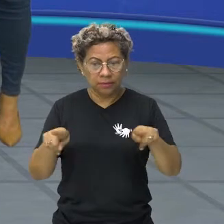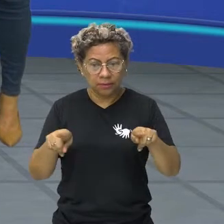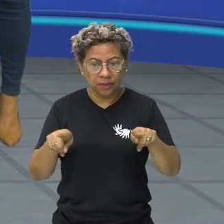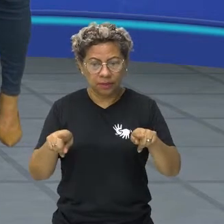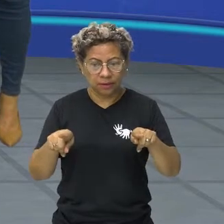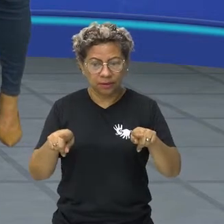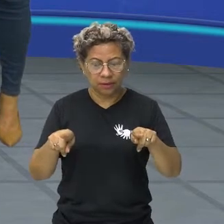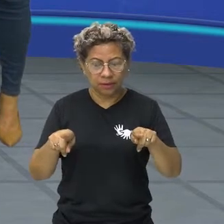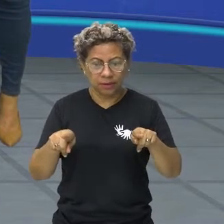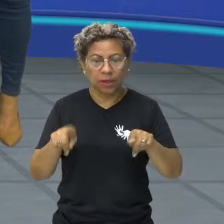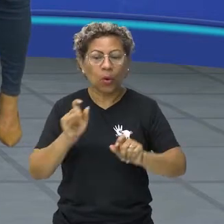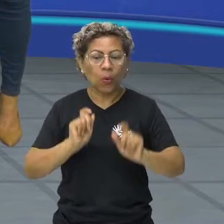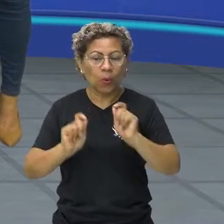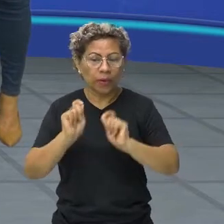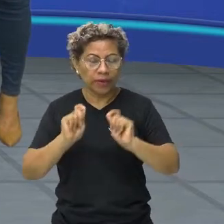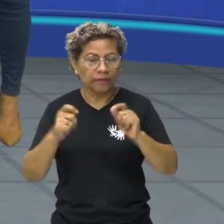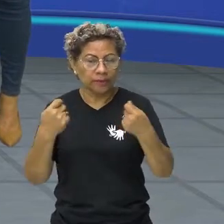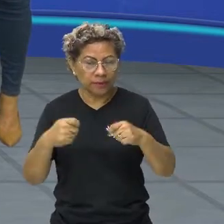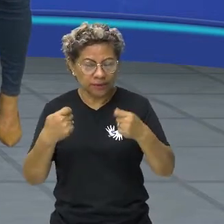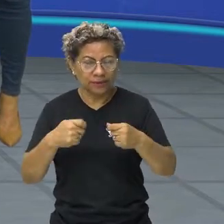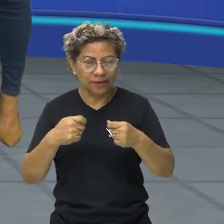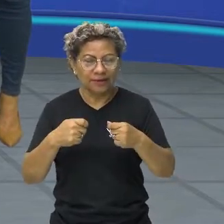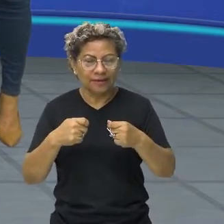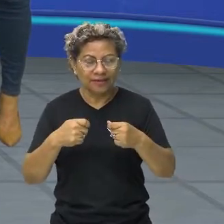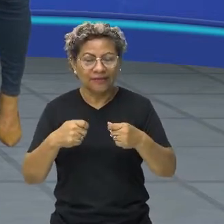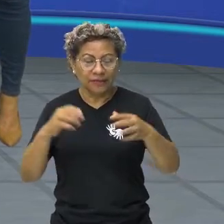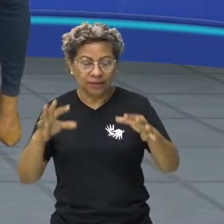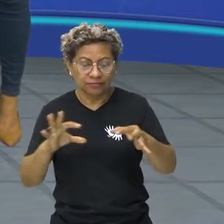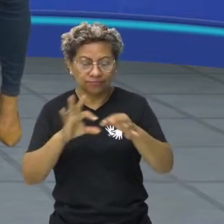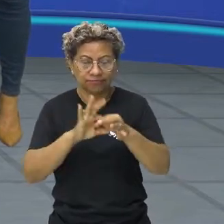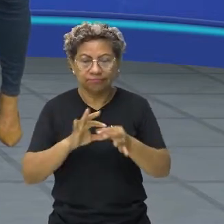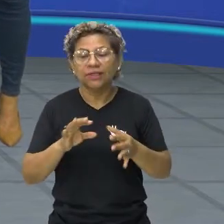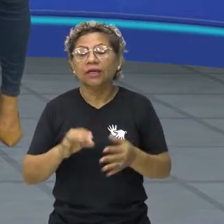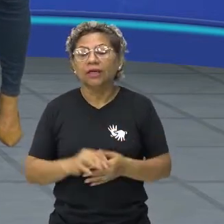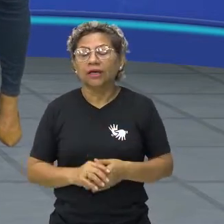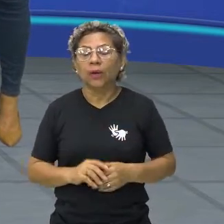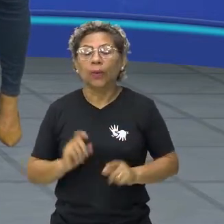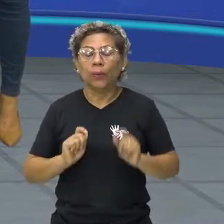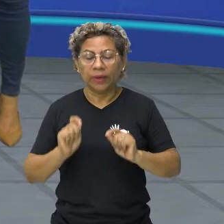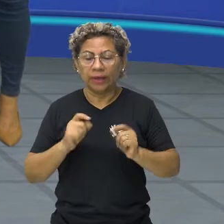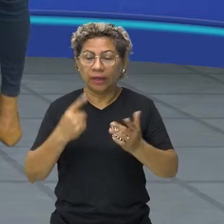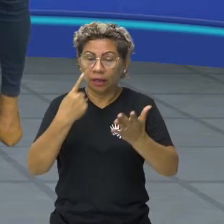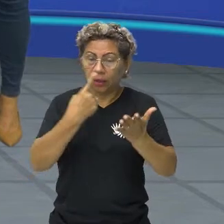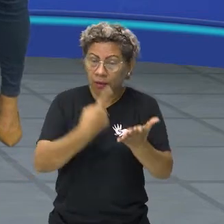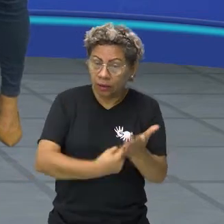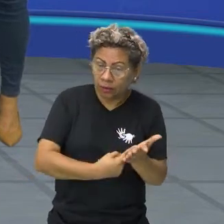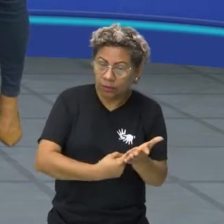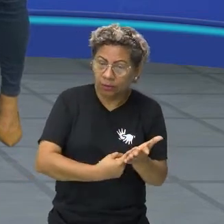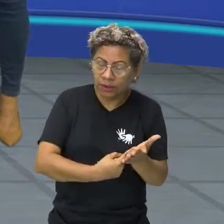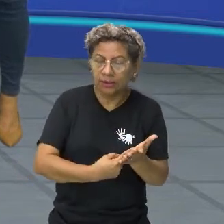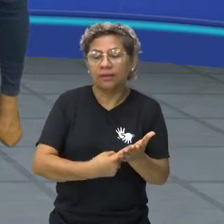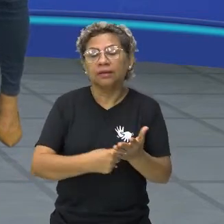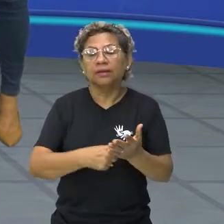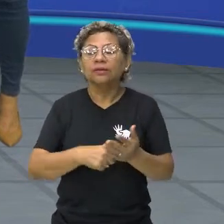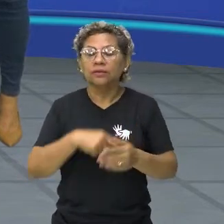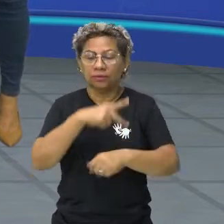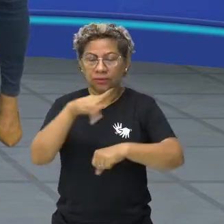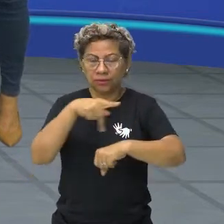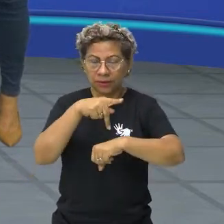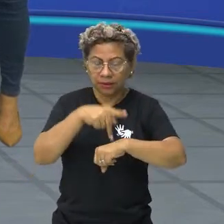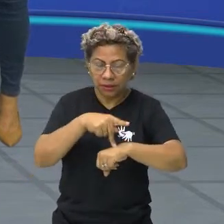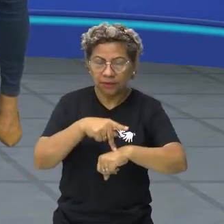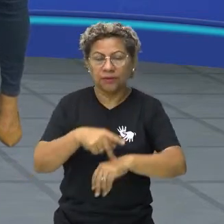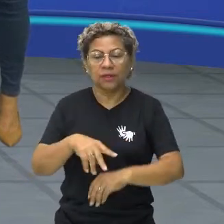acontecer, vai ter o quê? Acordos. Esses países, eles acabam se juntando para criar acordos. E esses acordos